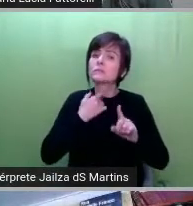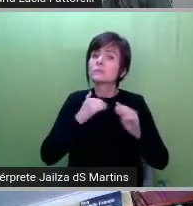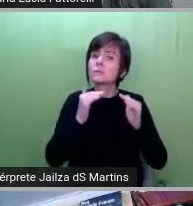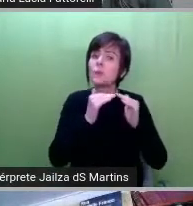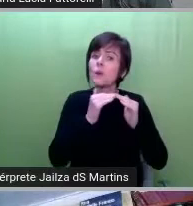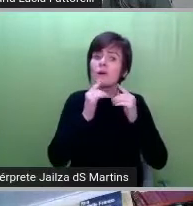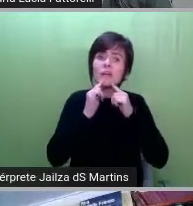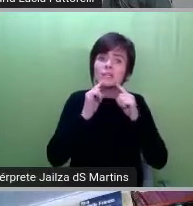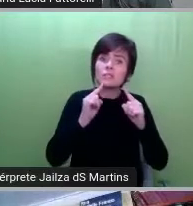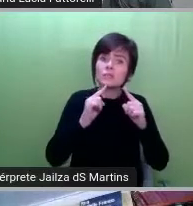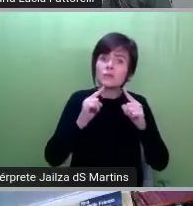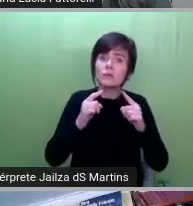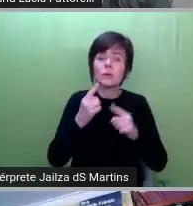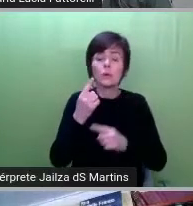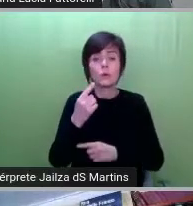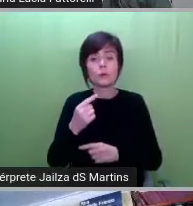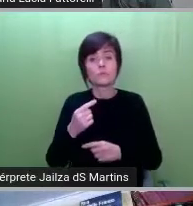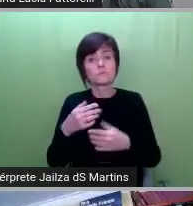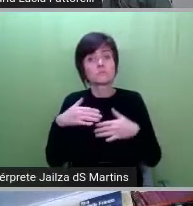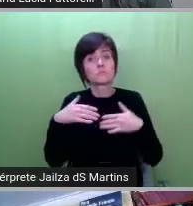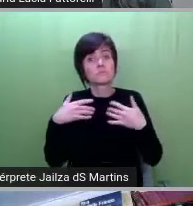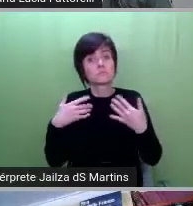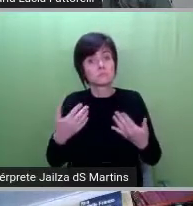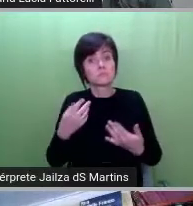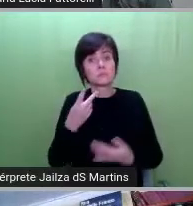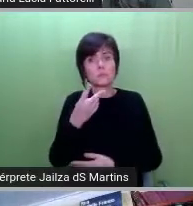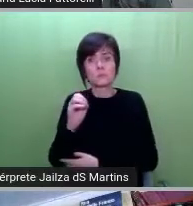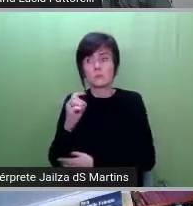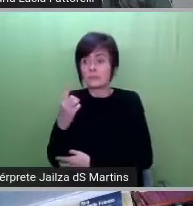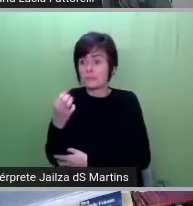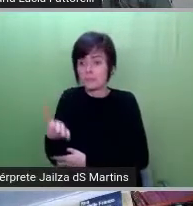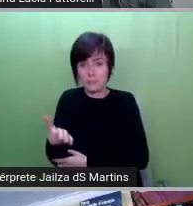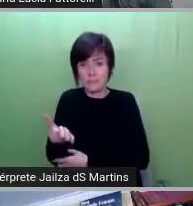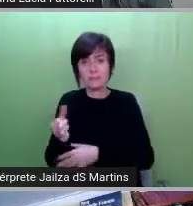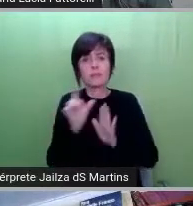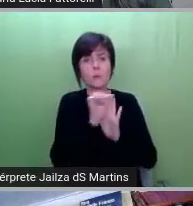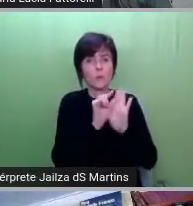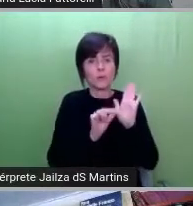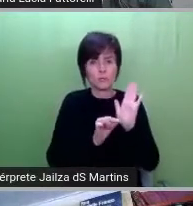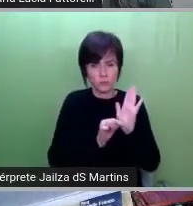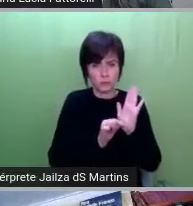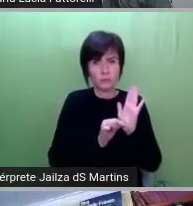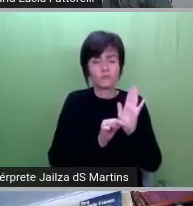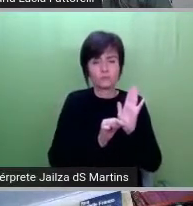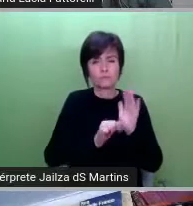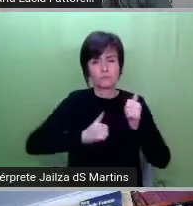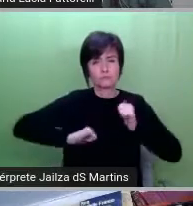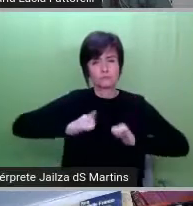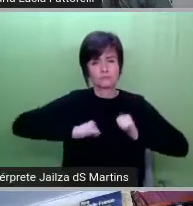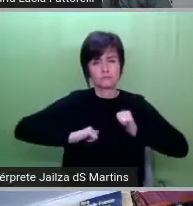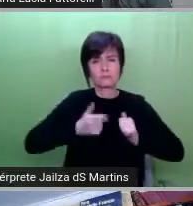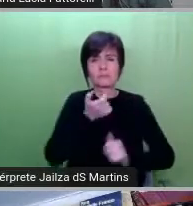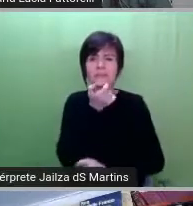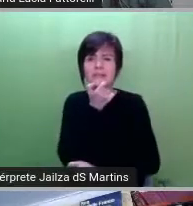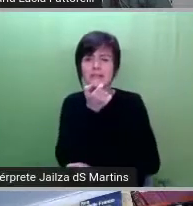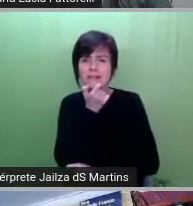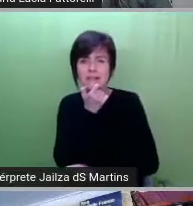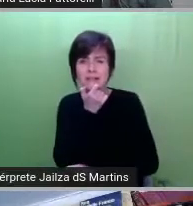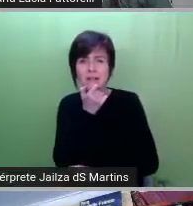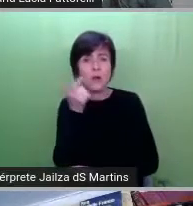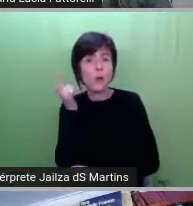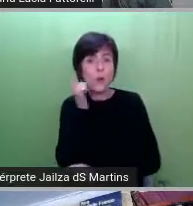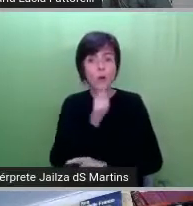Romer. Em 2016, ele escreveu um artigo. Aí o Romer, ele foi prêmio